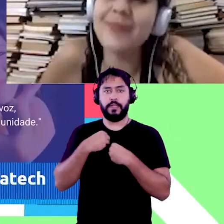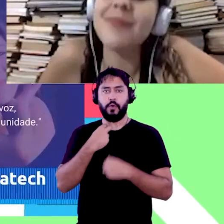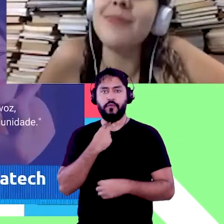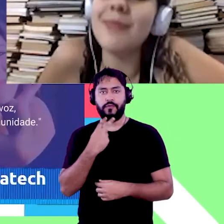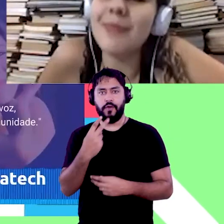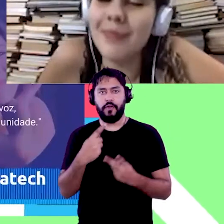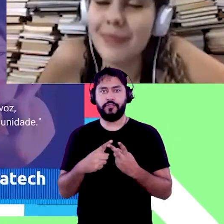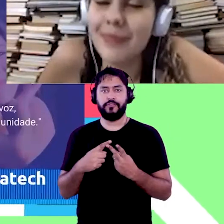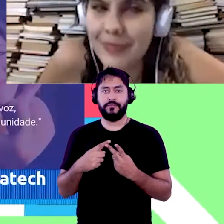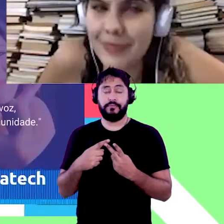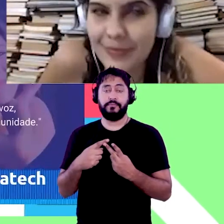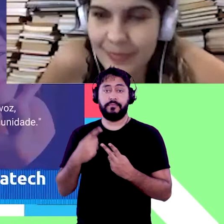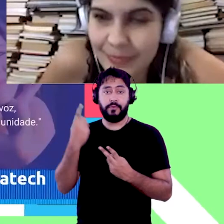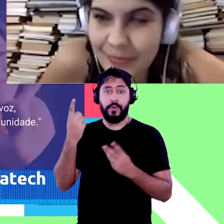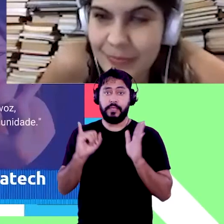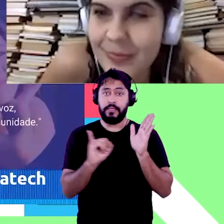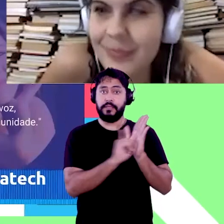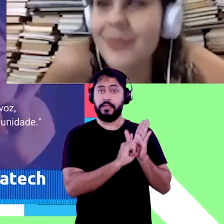uma comunidade.